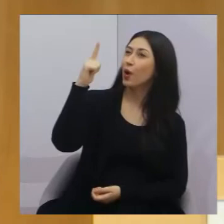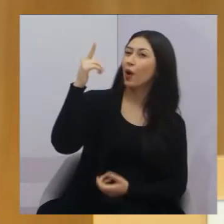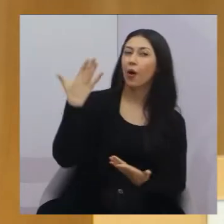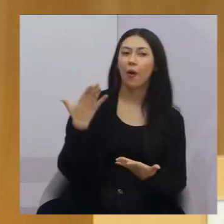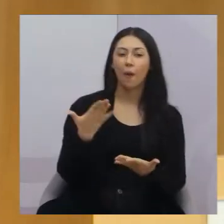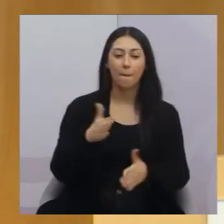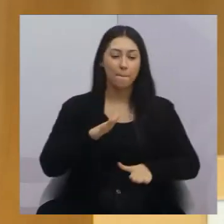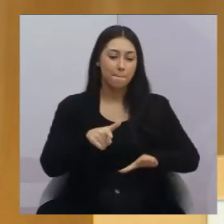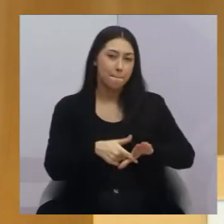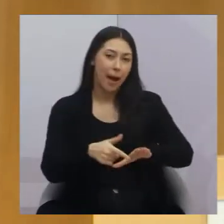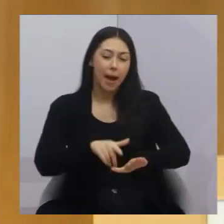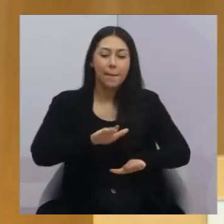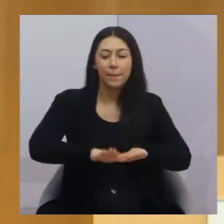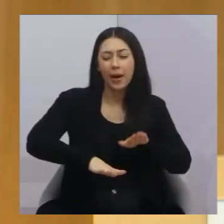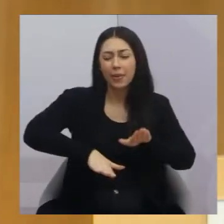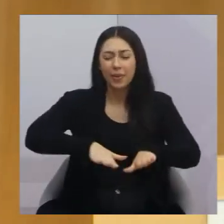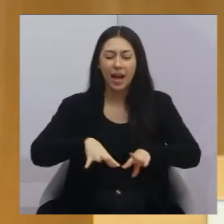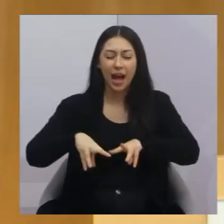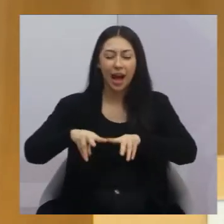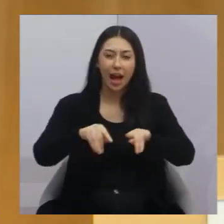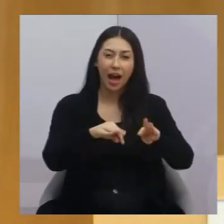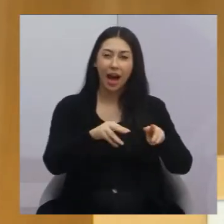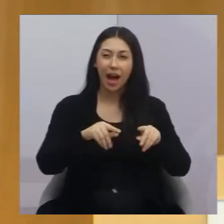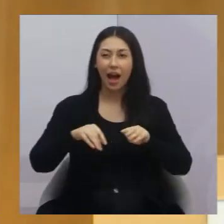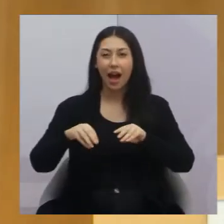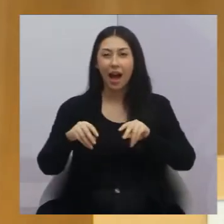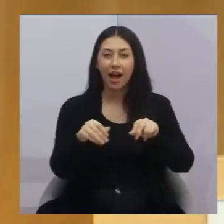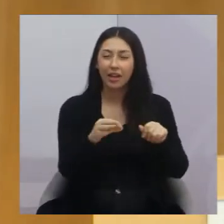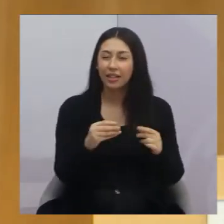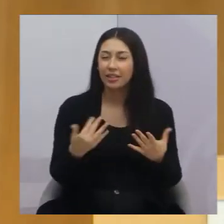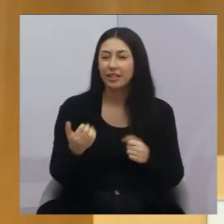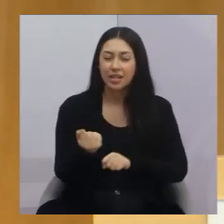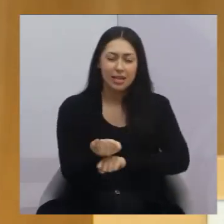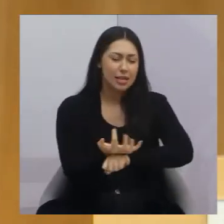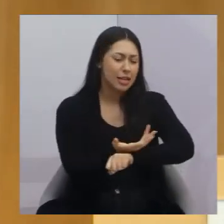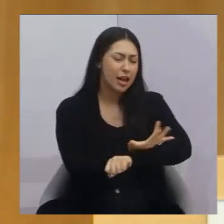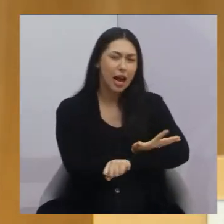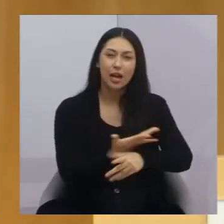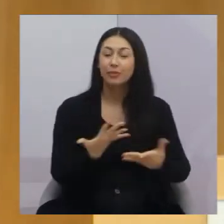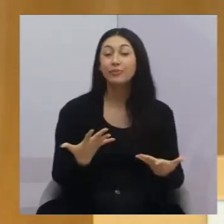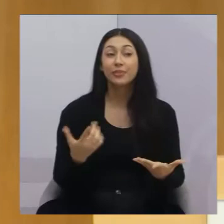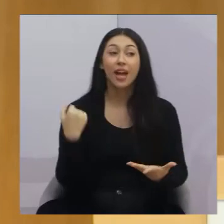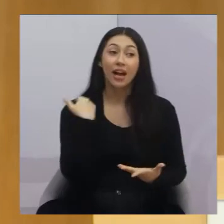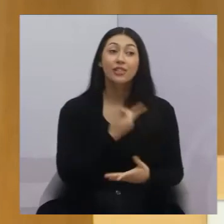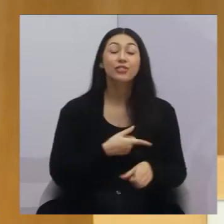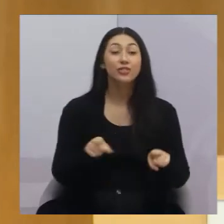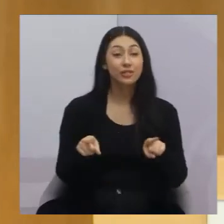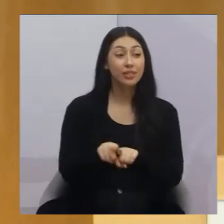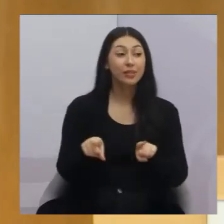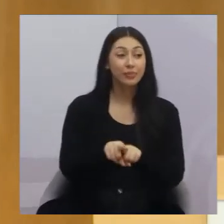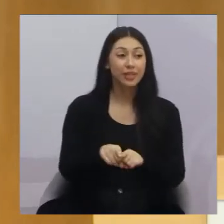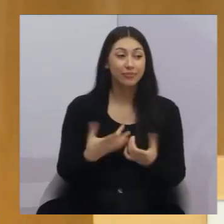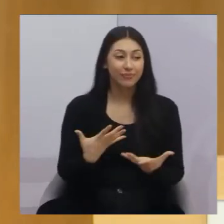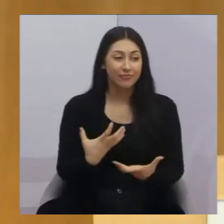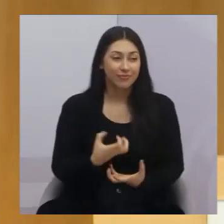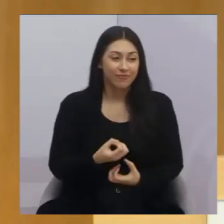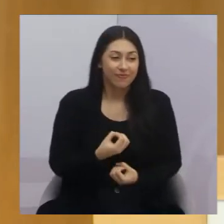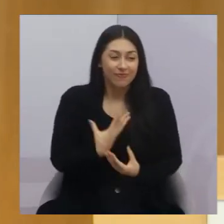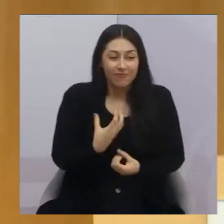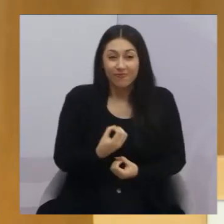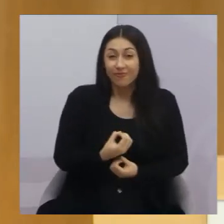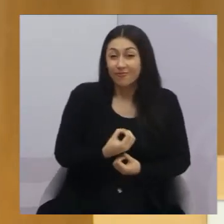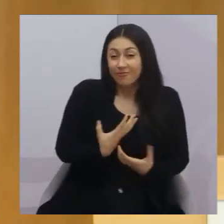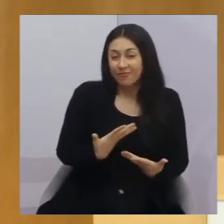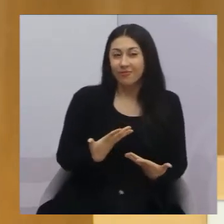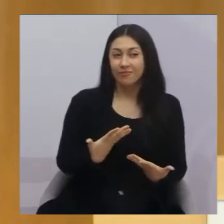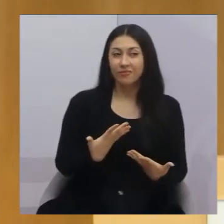pé no chão, a areia, terra, grama, essas coisas todas nos fazem ficar com mais energia, nos trazer